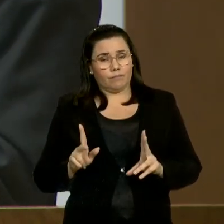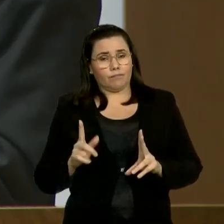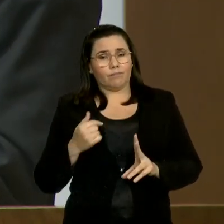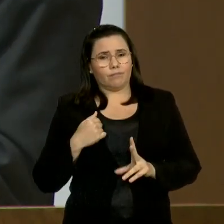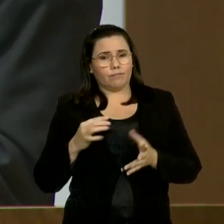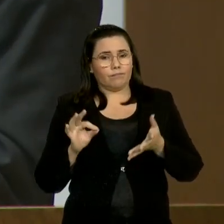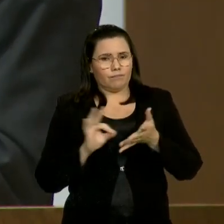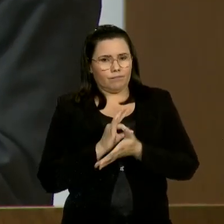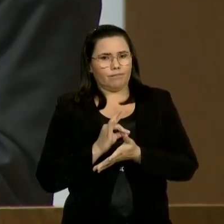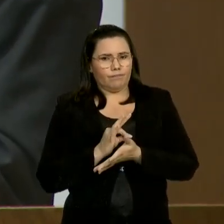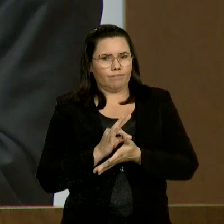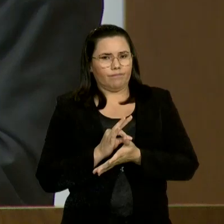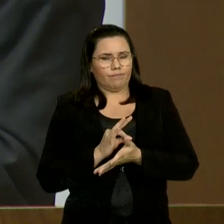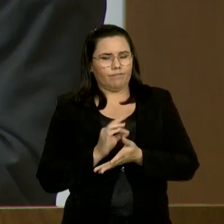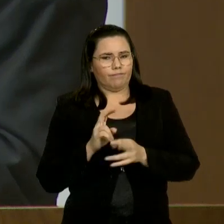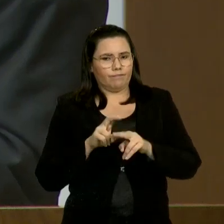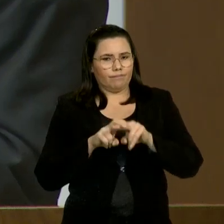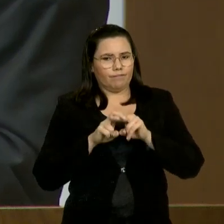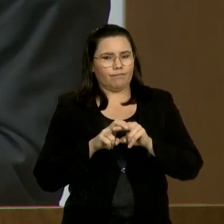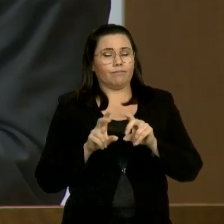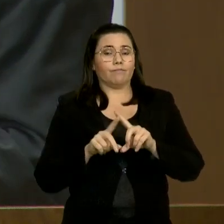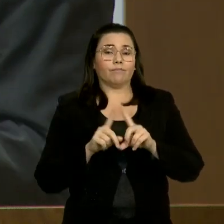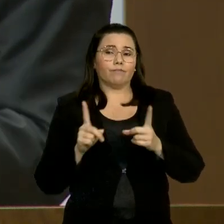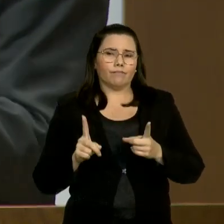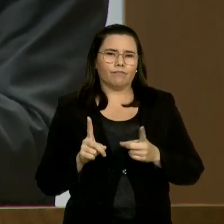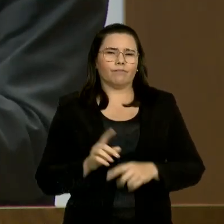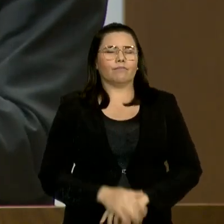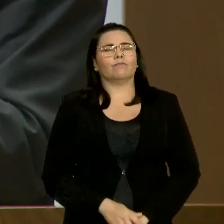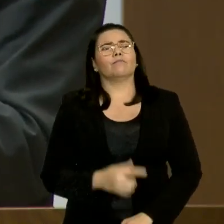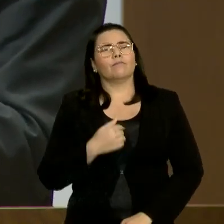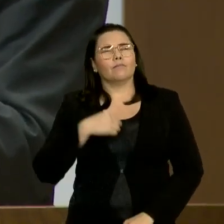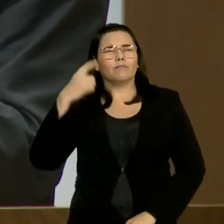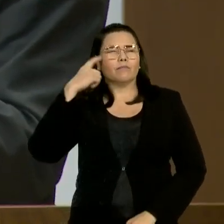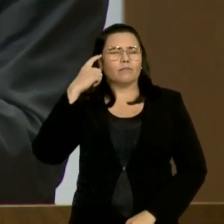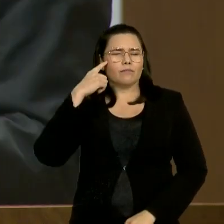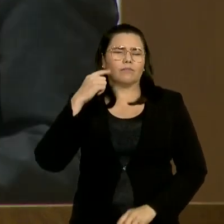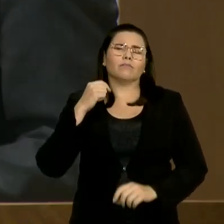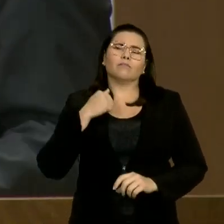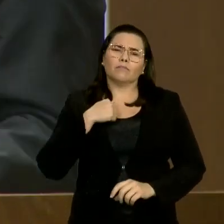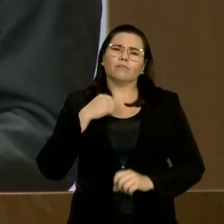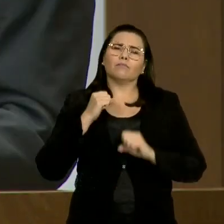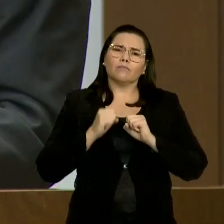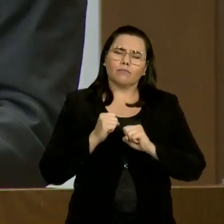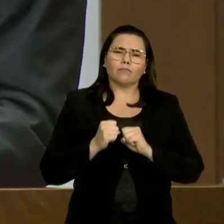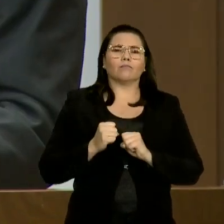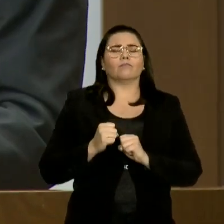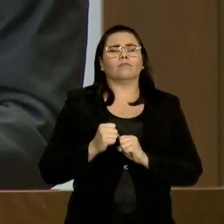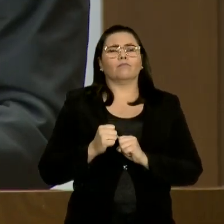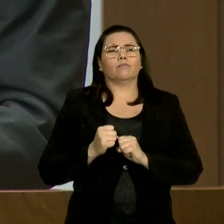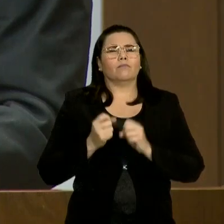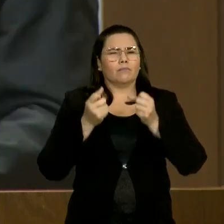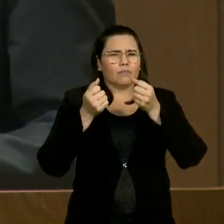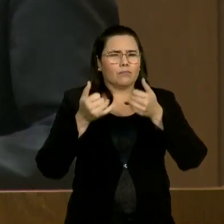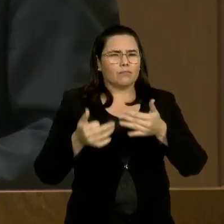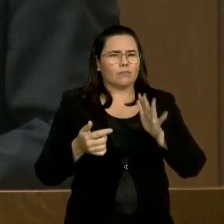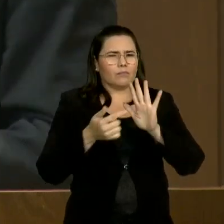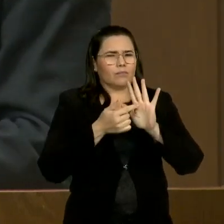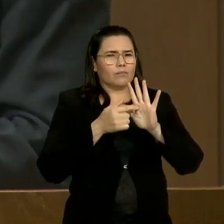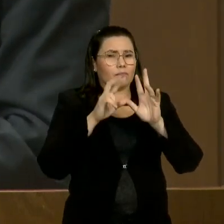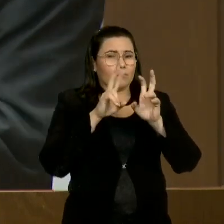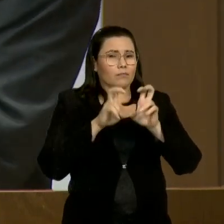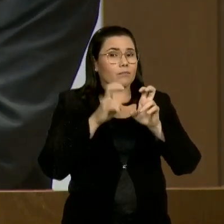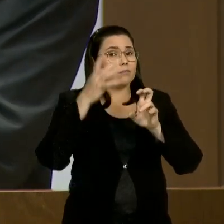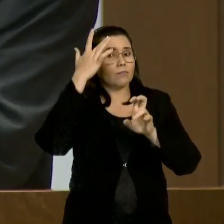tema mas é um tema que eu posso tratar na sessão de amanhã mas quero